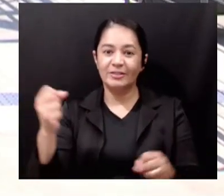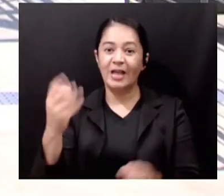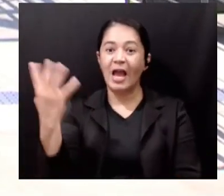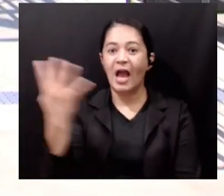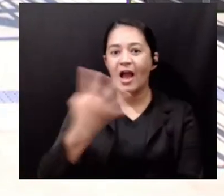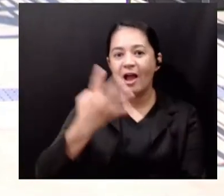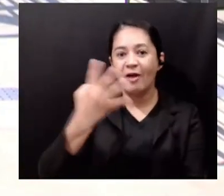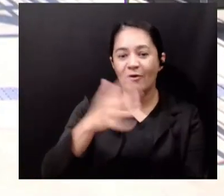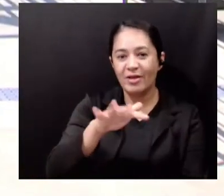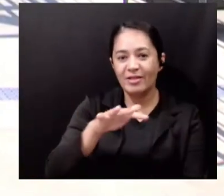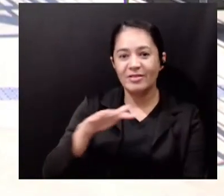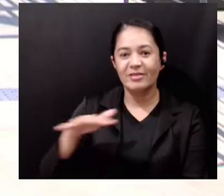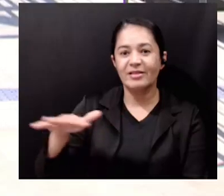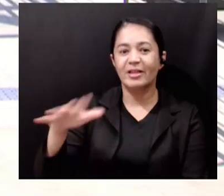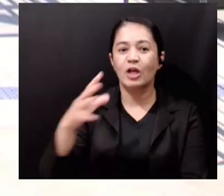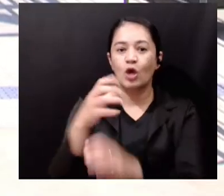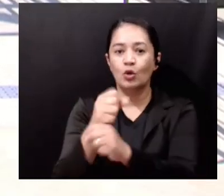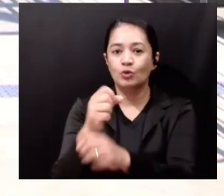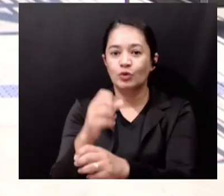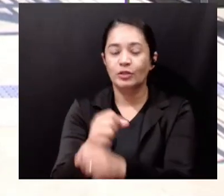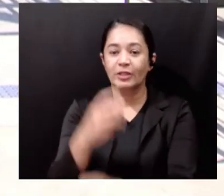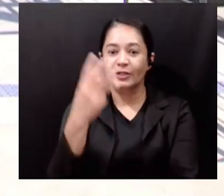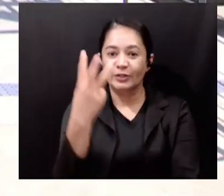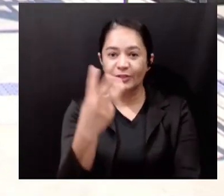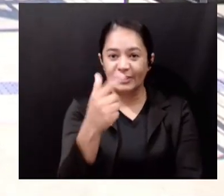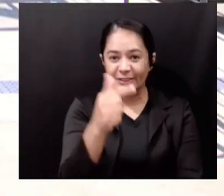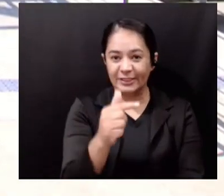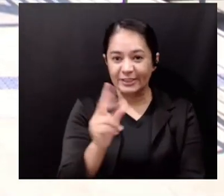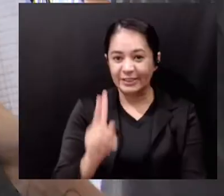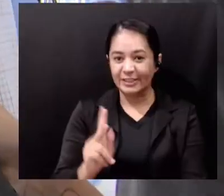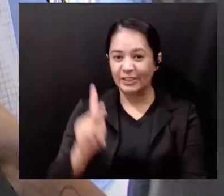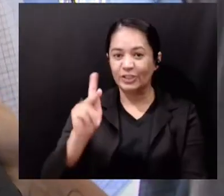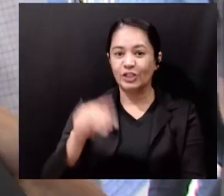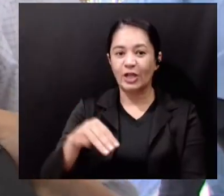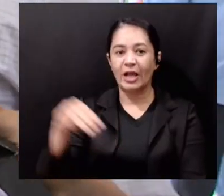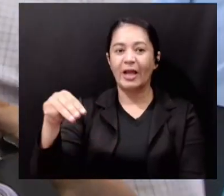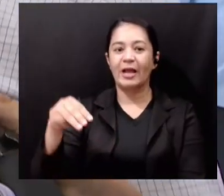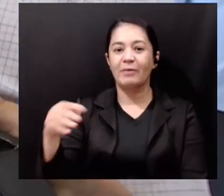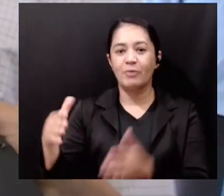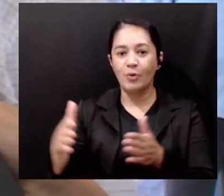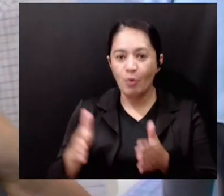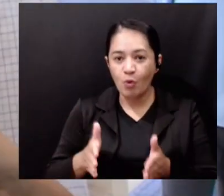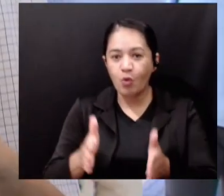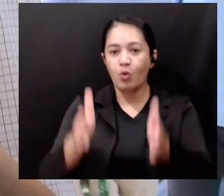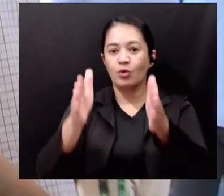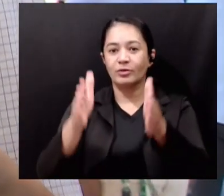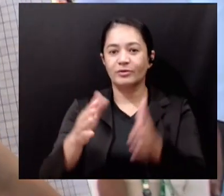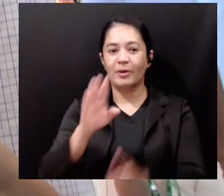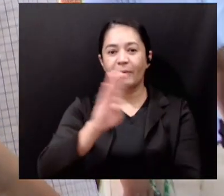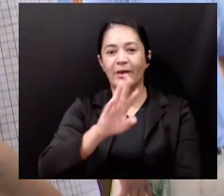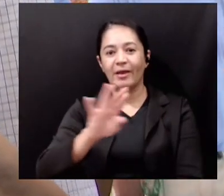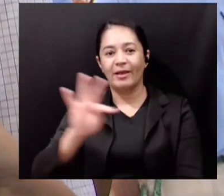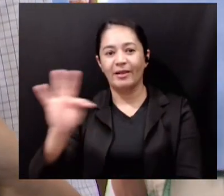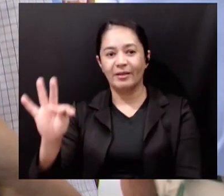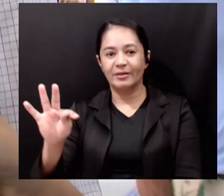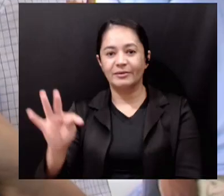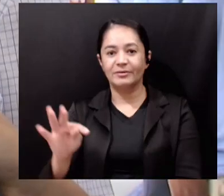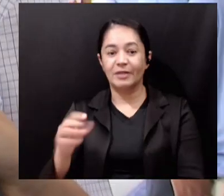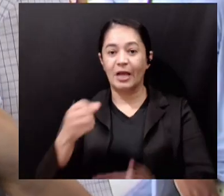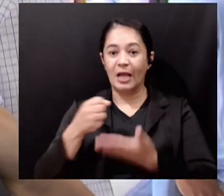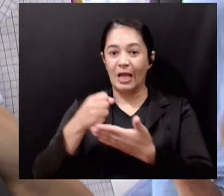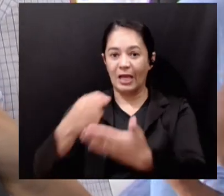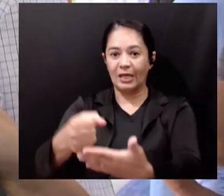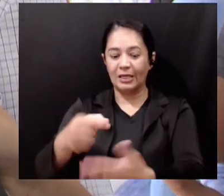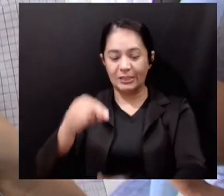soma um total de 37 quilômetros de corredor BRT. Essa entrega dessa estação Shopping